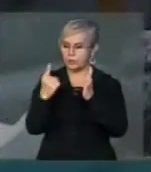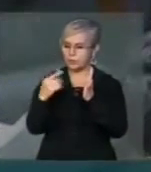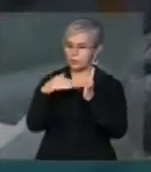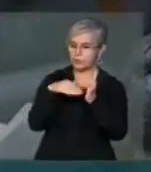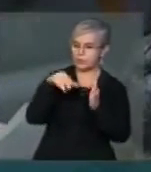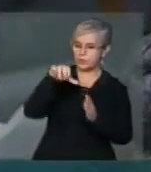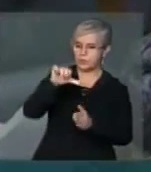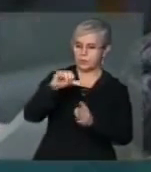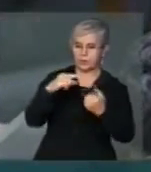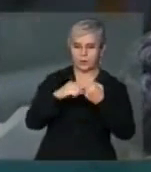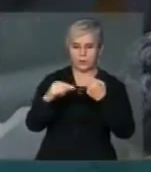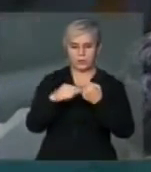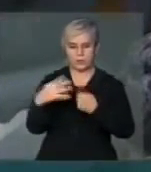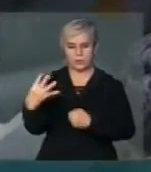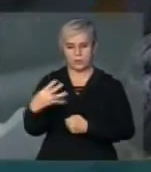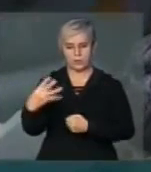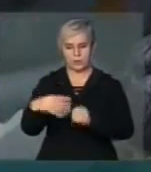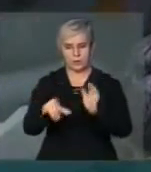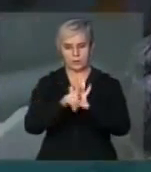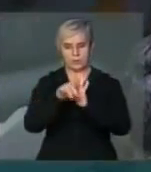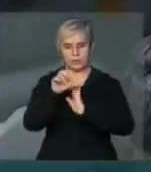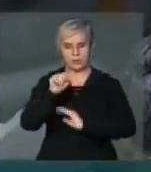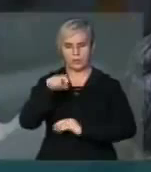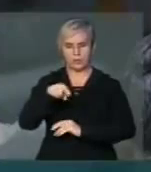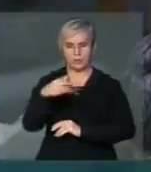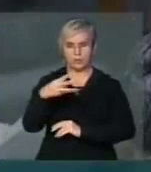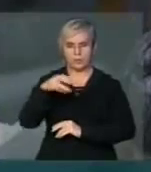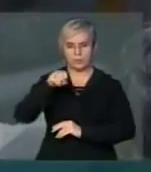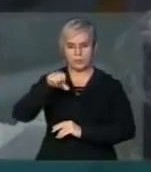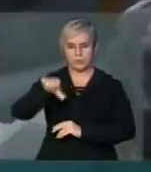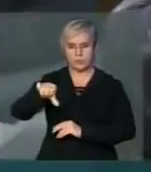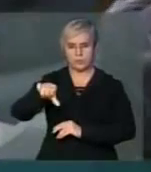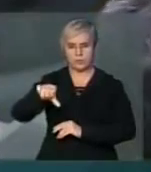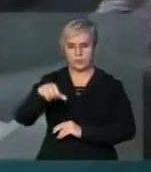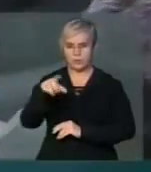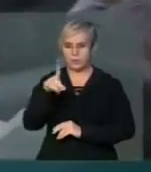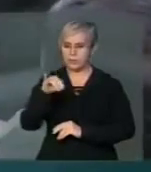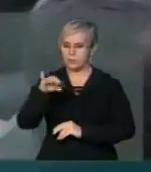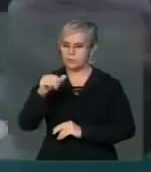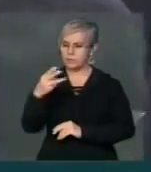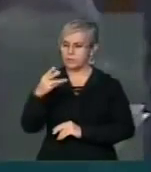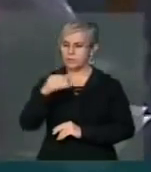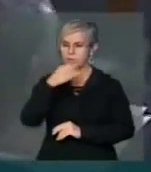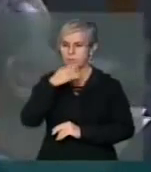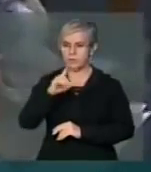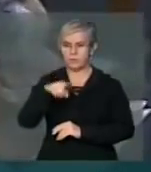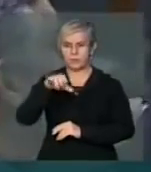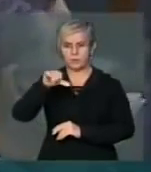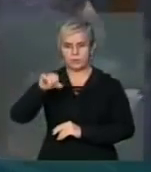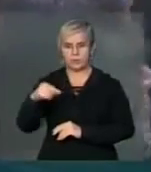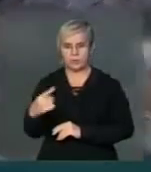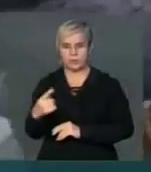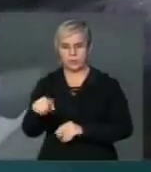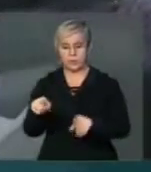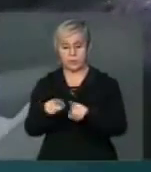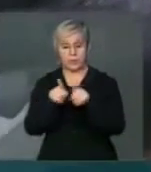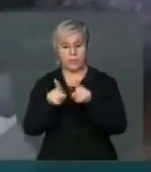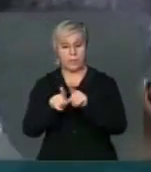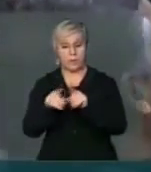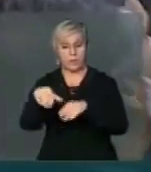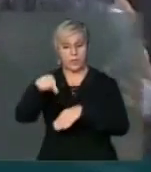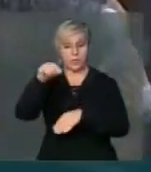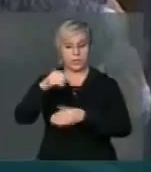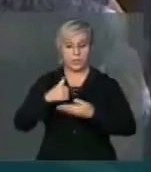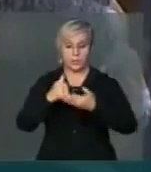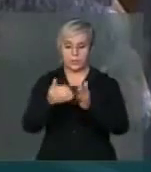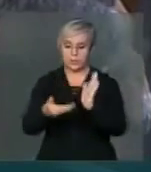9 do artigo 4º da Lei 8.389, de 30 de dezembro de 1991, bem como por indicação